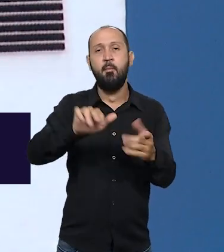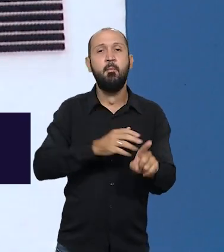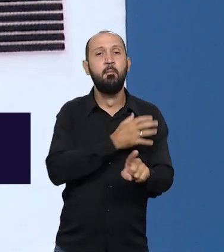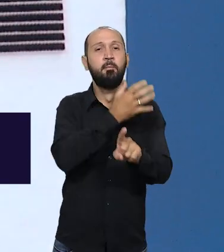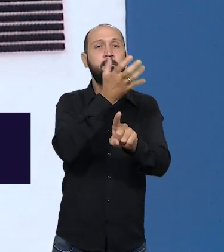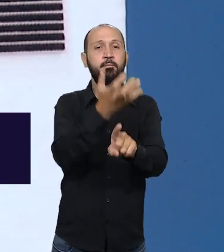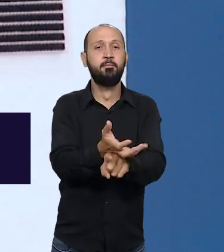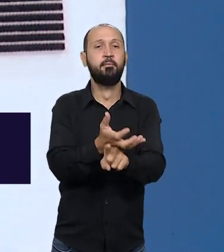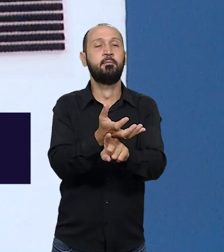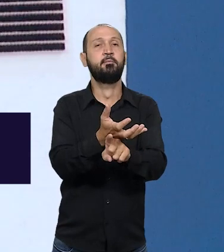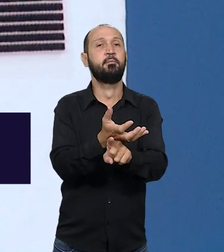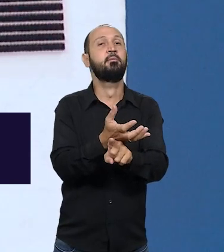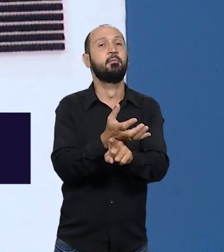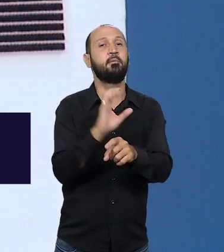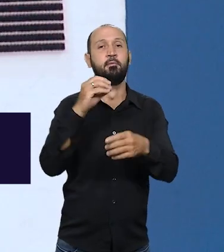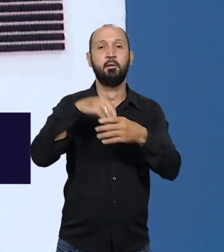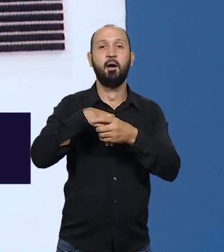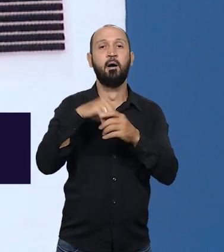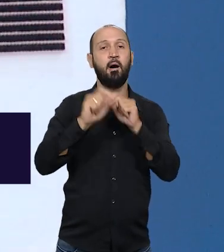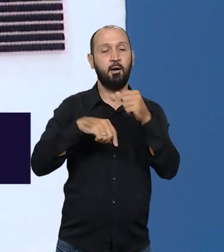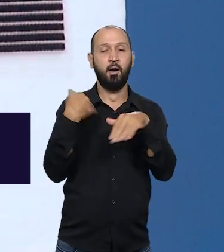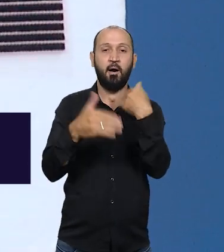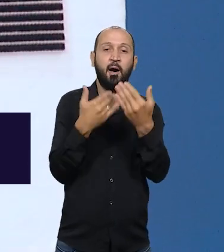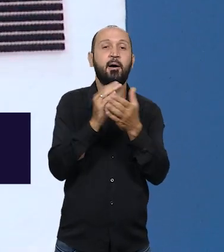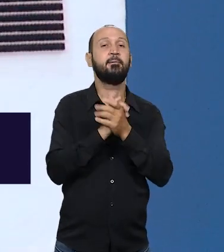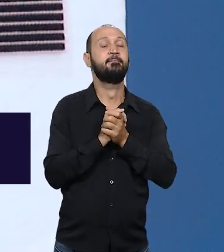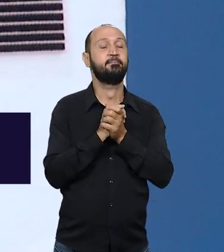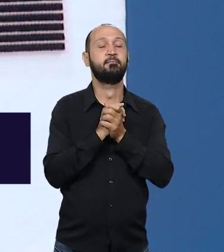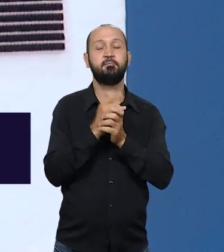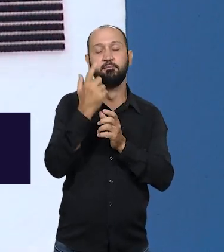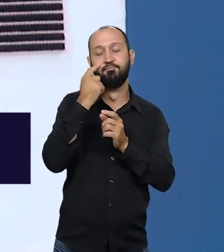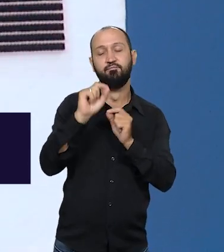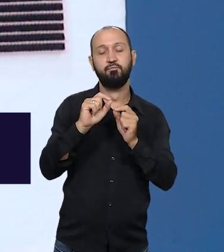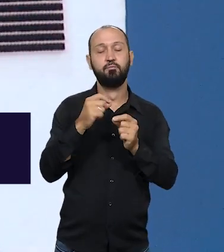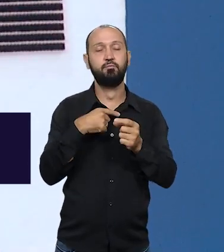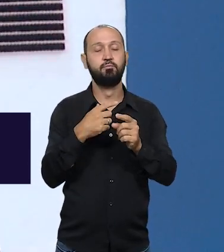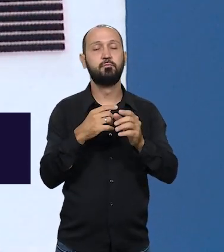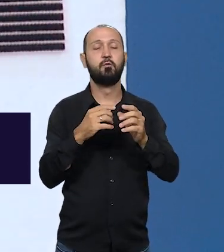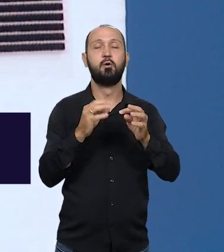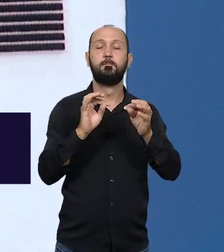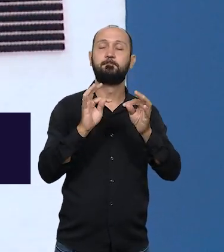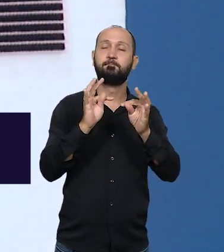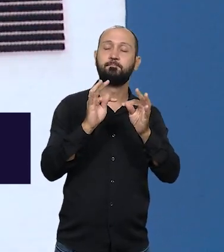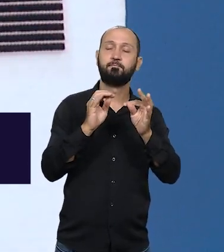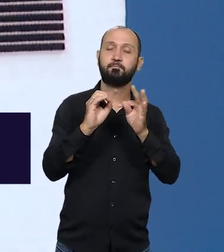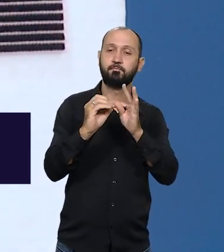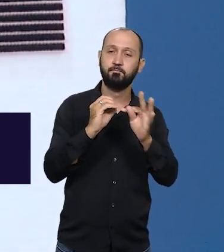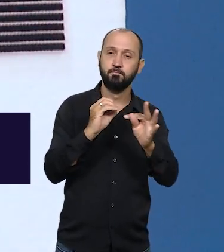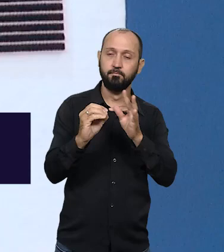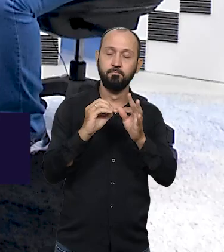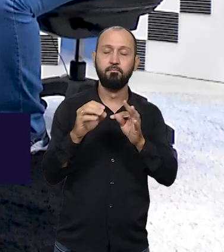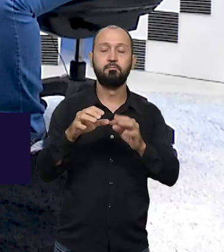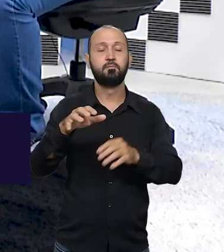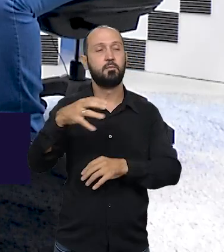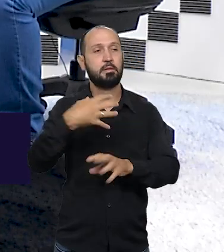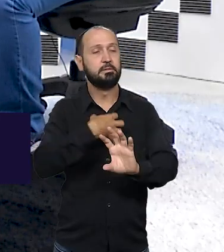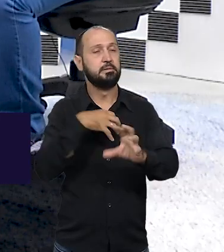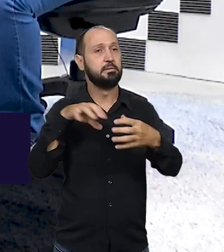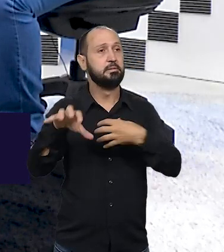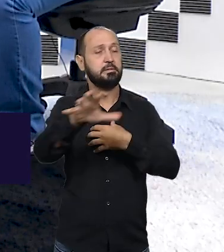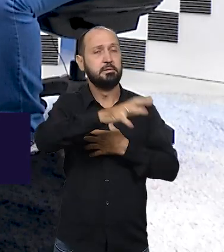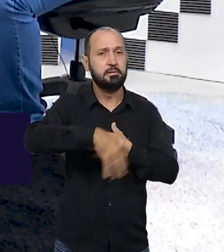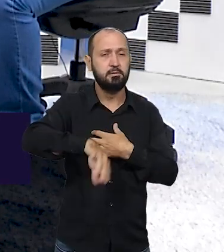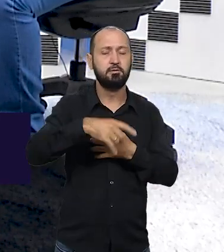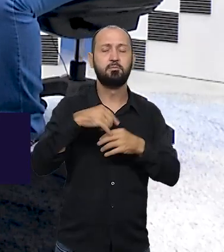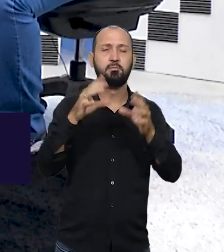multidiversidade, a multidisciplinaridade, né, do desenvolvimento dele. Então foi para terapia ocupacional, né, principalmente com integração sensorial. No